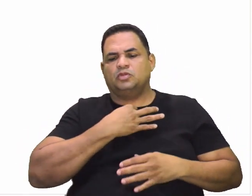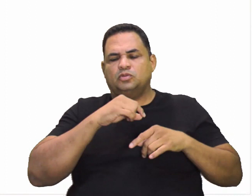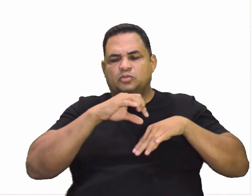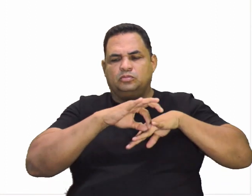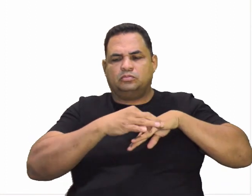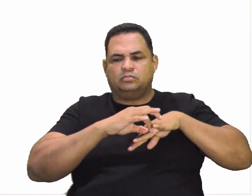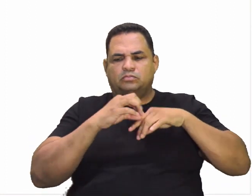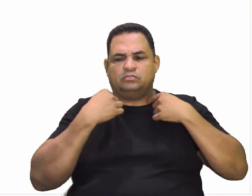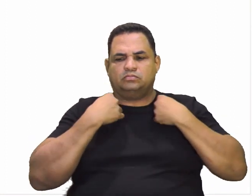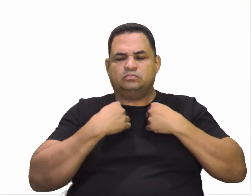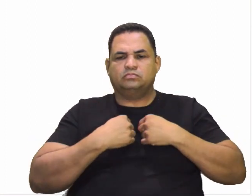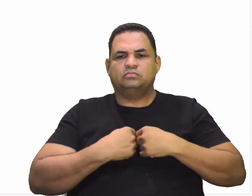joias, vestimentas,